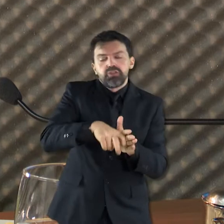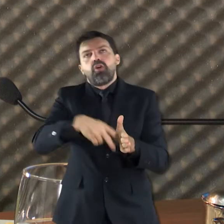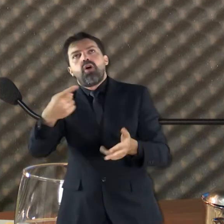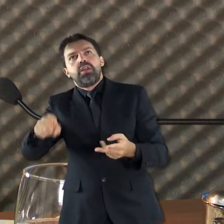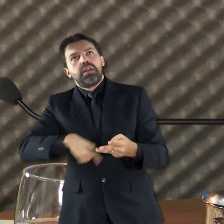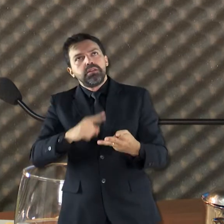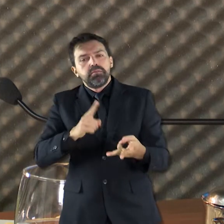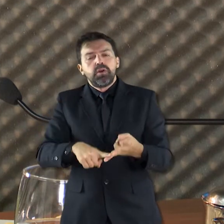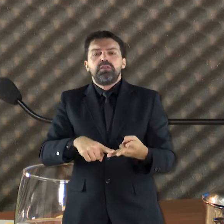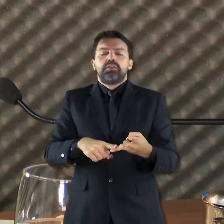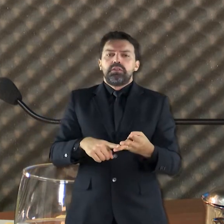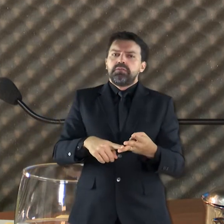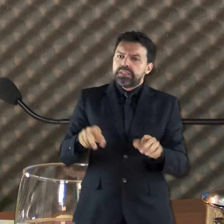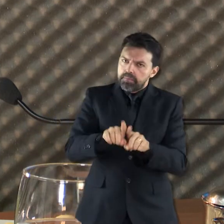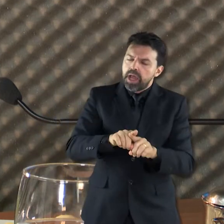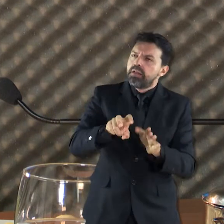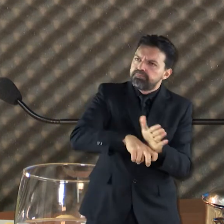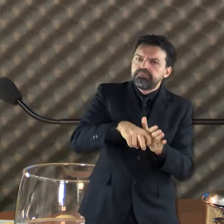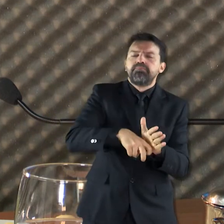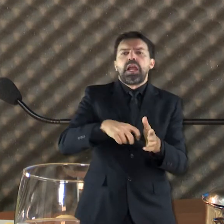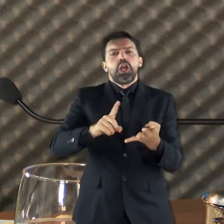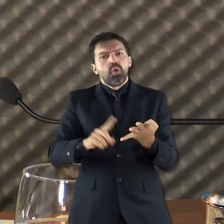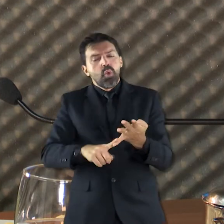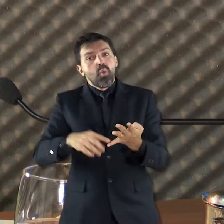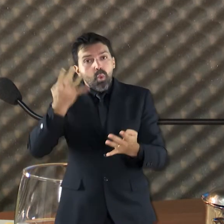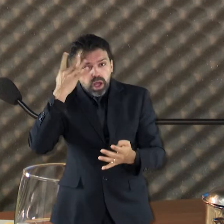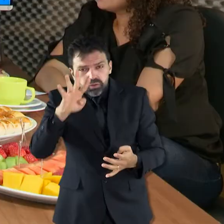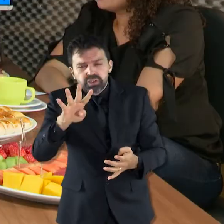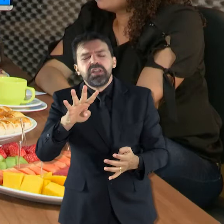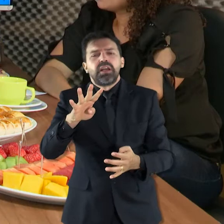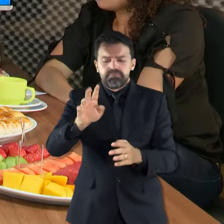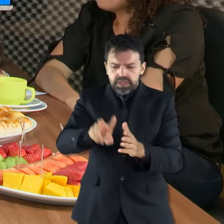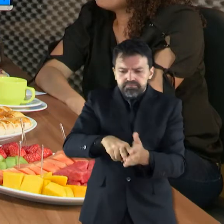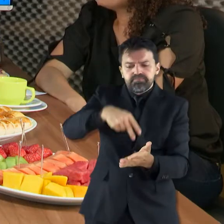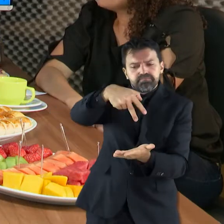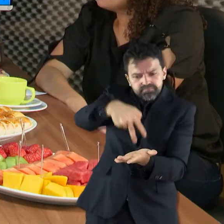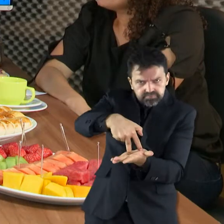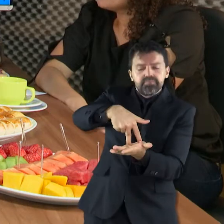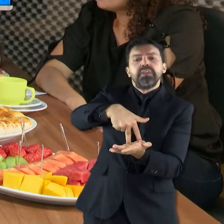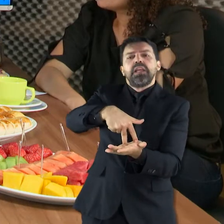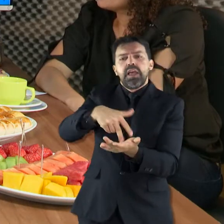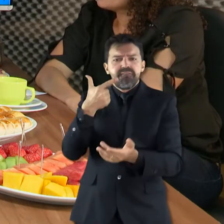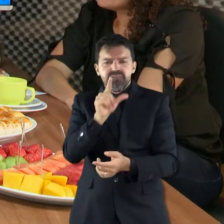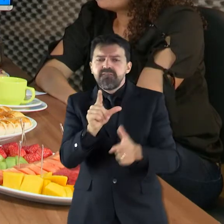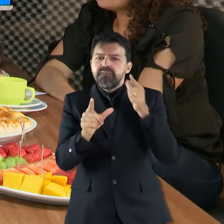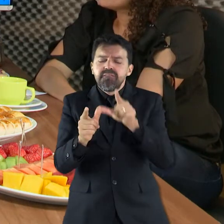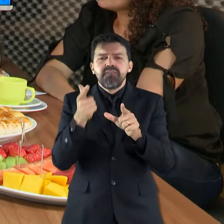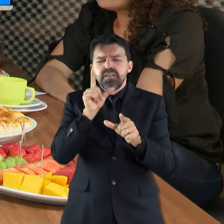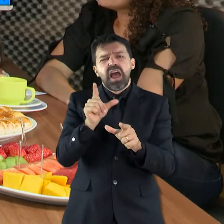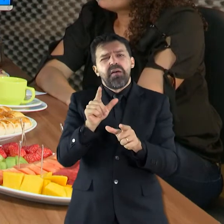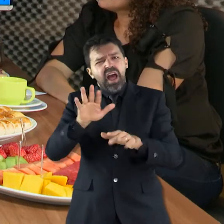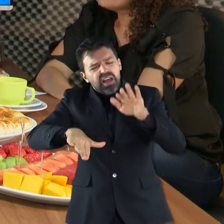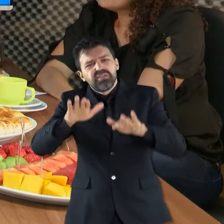também. Aí o quarto já consegui me levantar da cadeira. E só vitória. E assim vai. Às vezes cai,